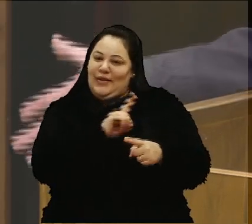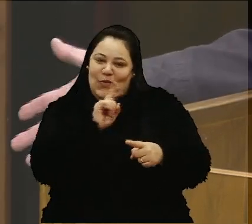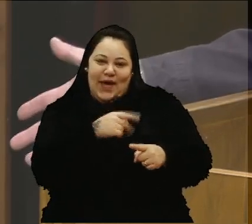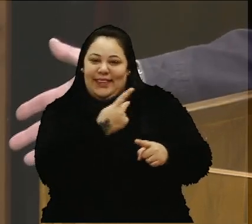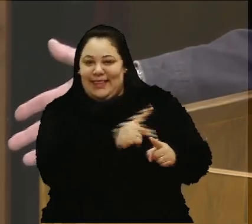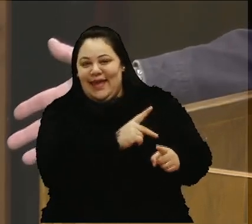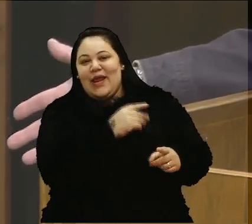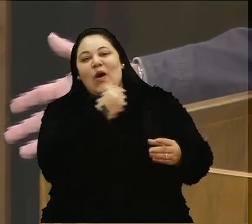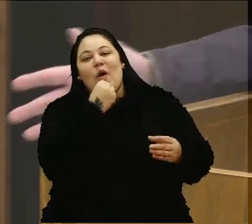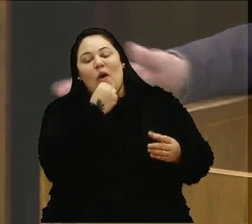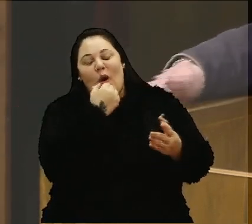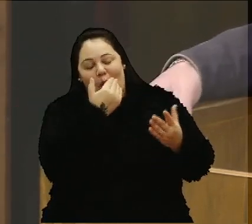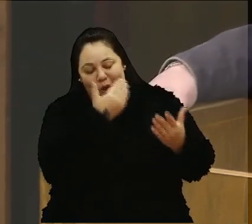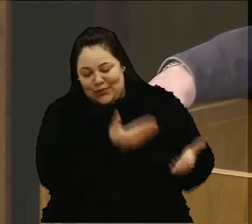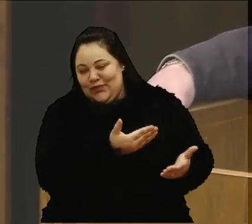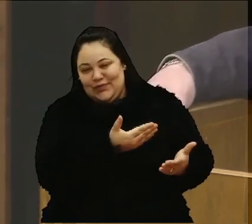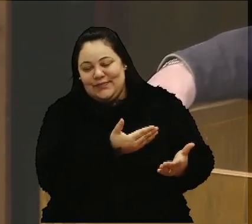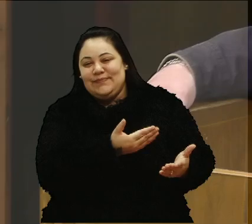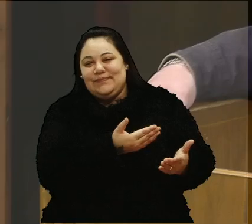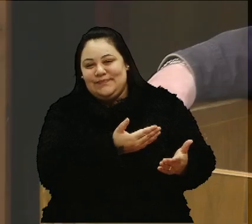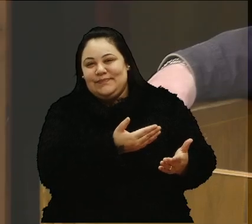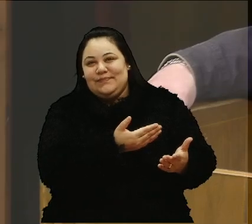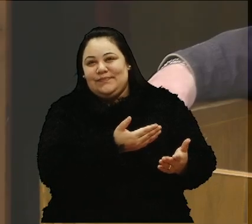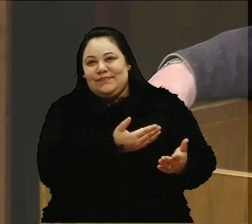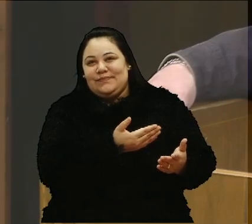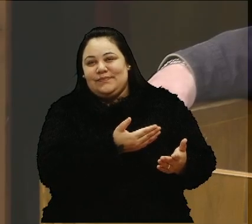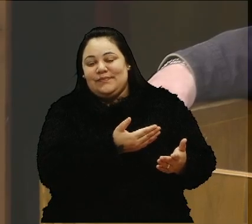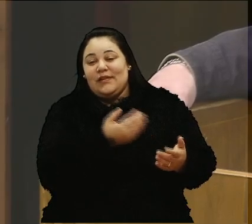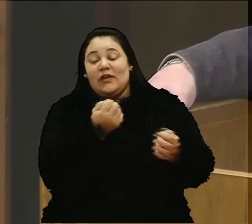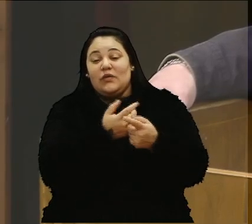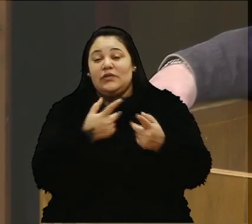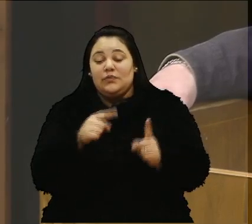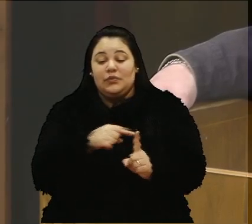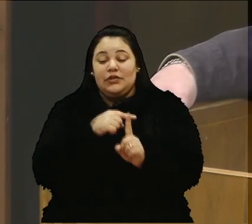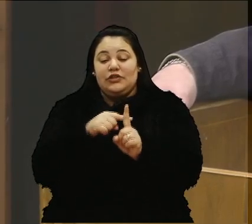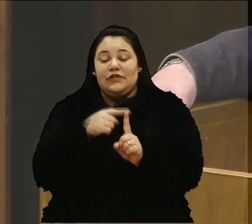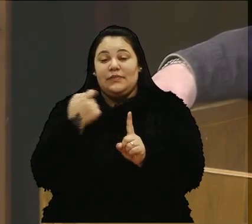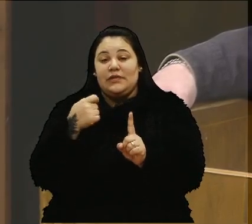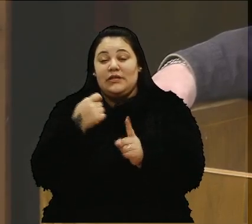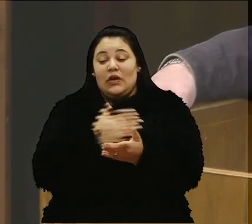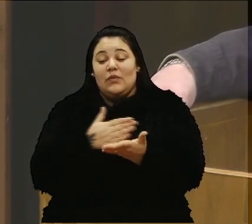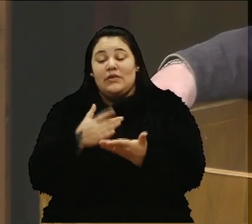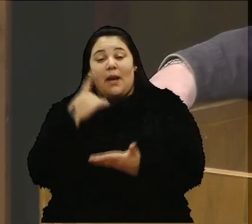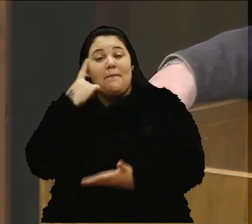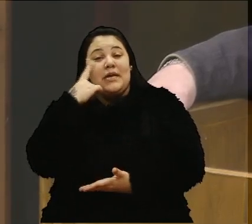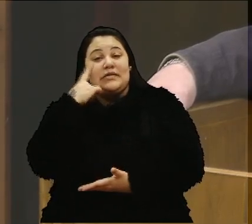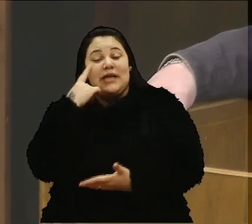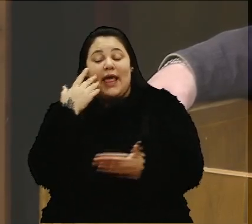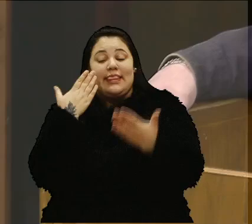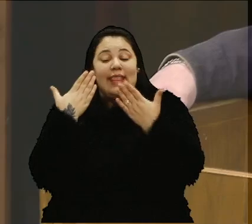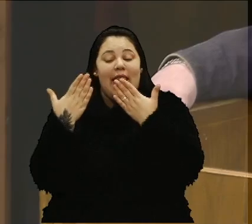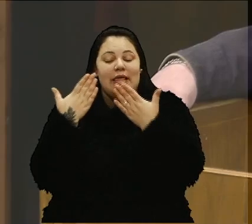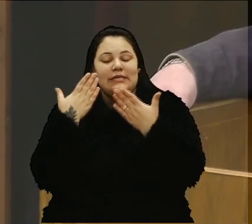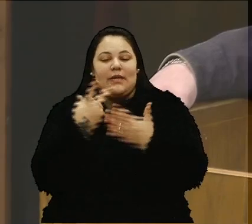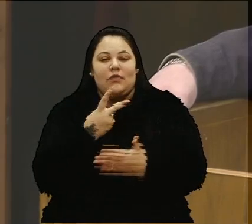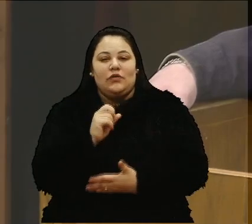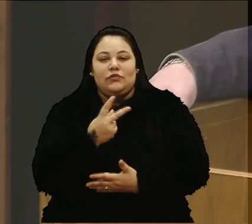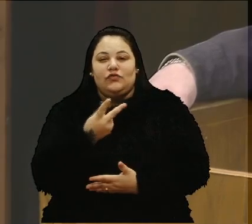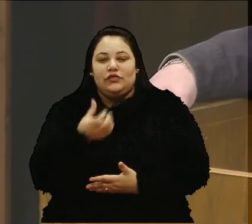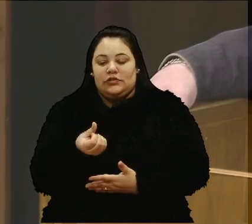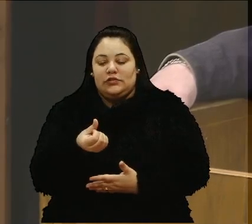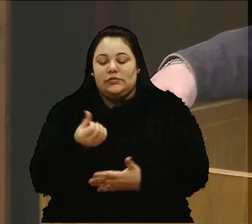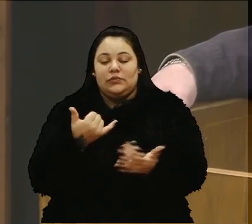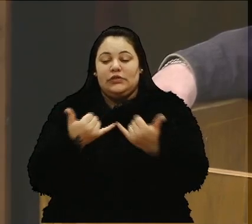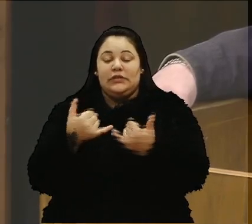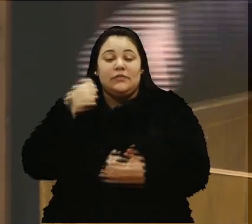obviamente. Obviamente não é dele. Mas coisas positivas que a gente tem que começar a pensar e analisar para 2026. A exemplo do senador Luiz